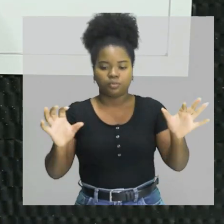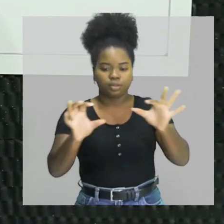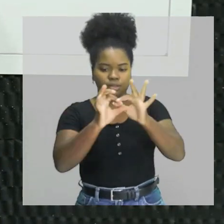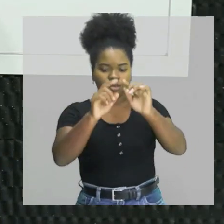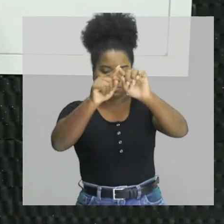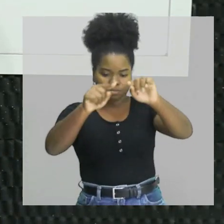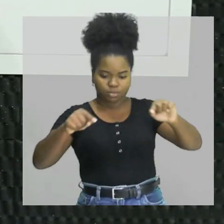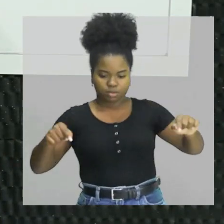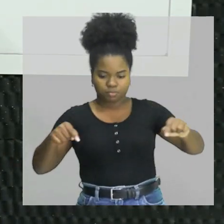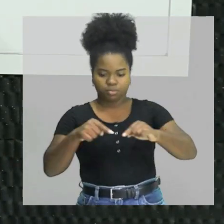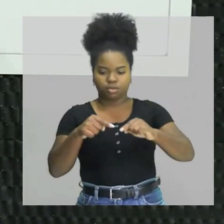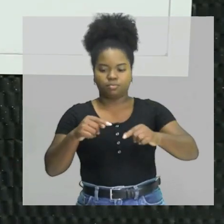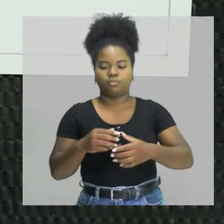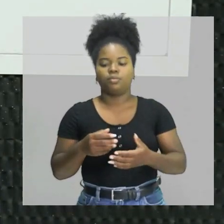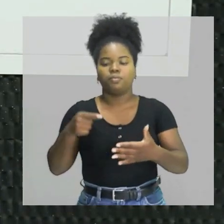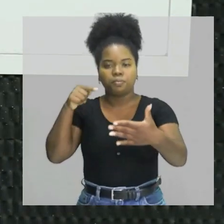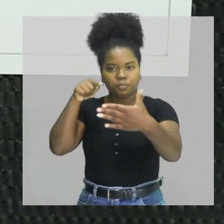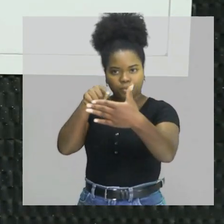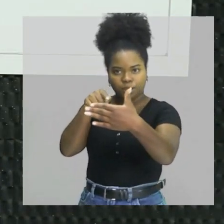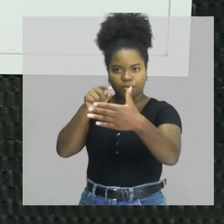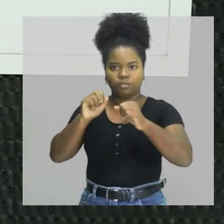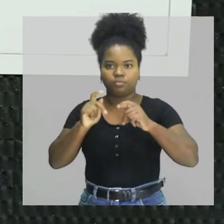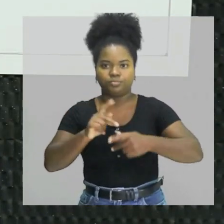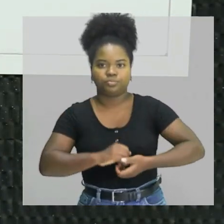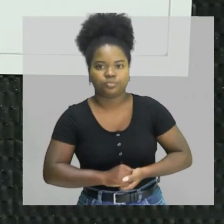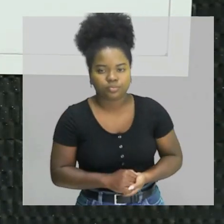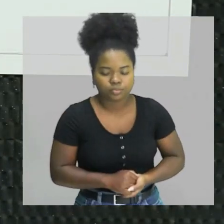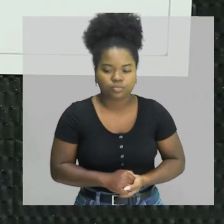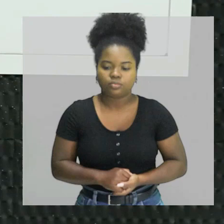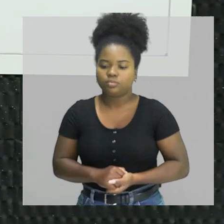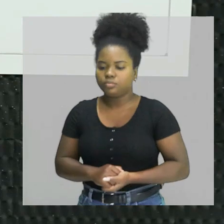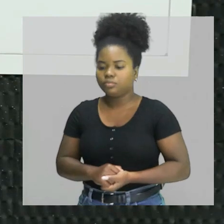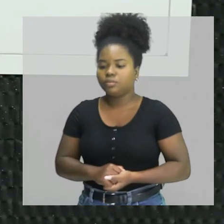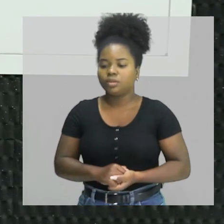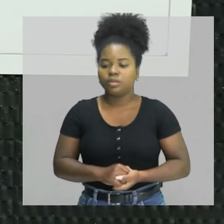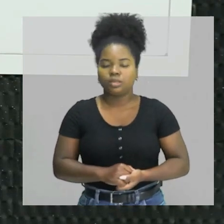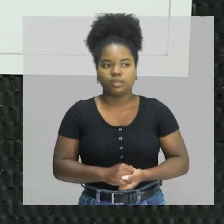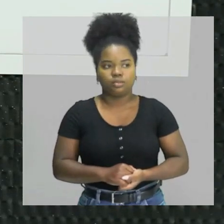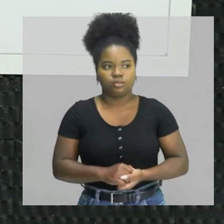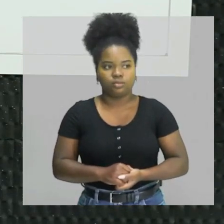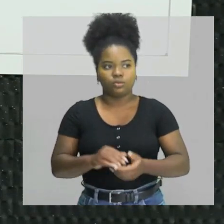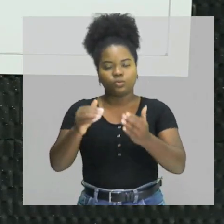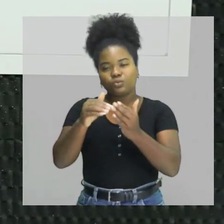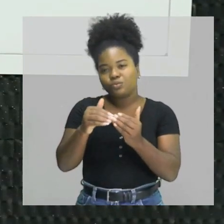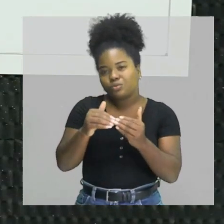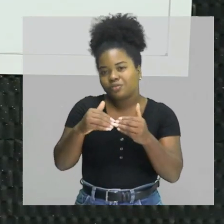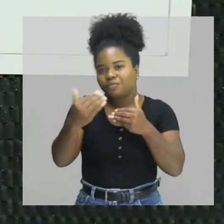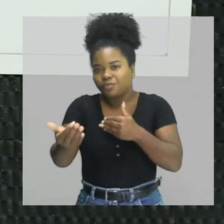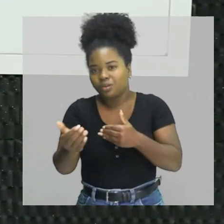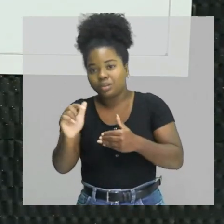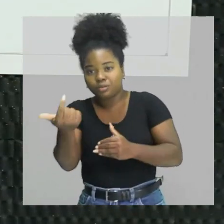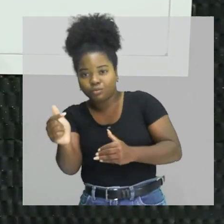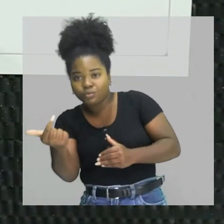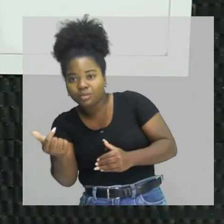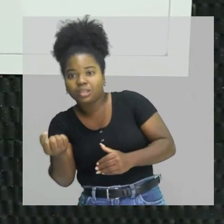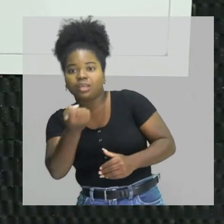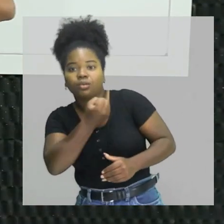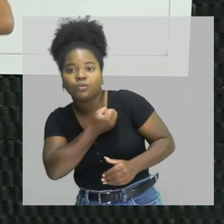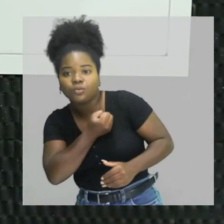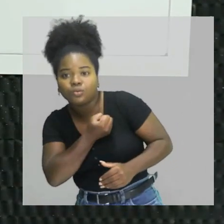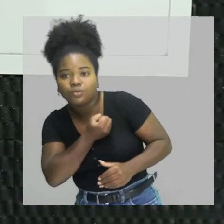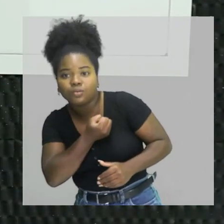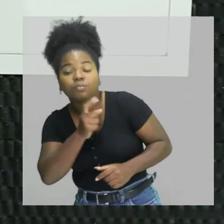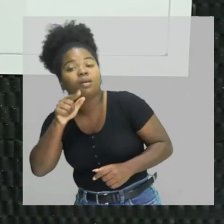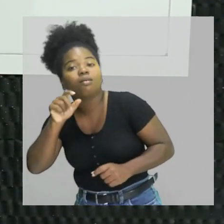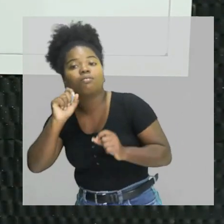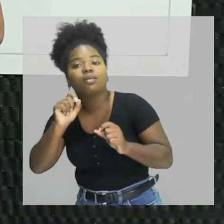centros. E você vai ter esse pedaço que eu não tenho, ele é justamente a altura